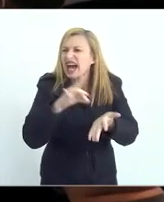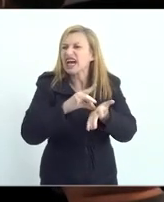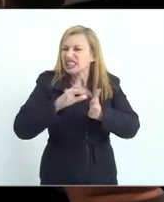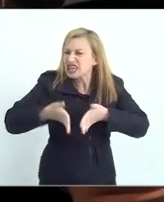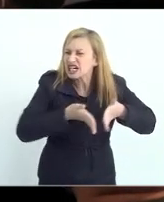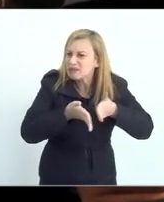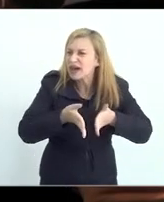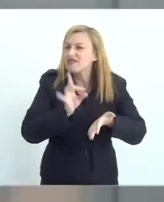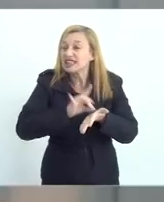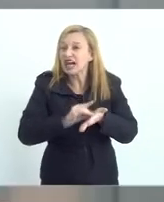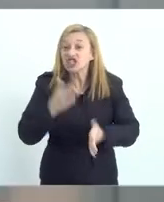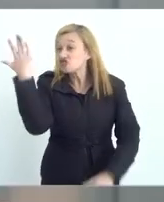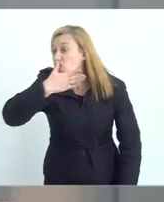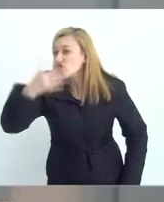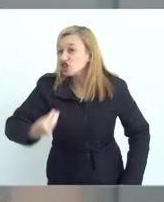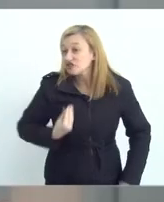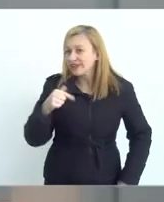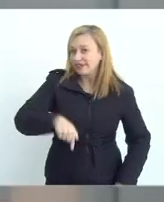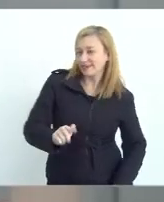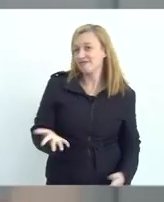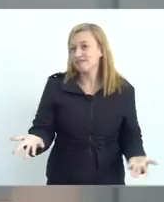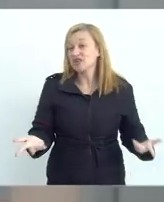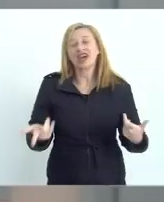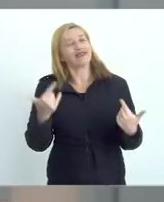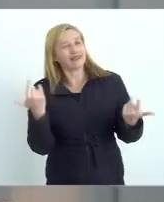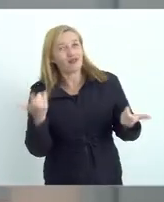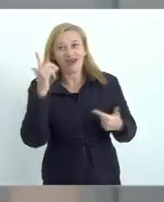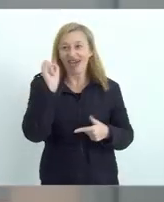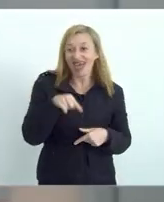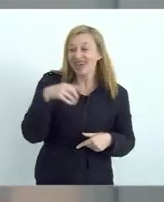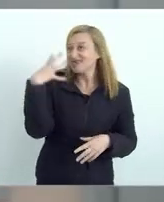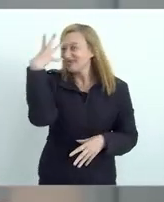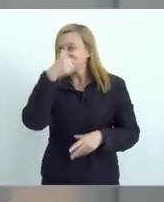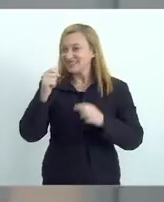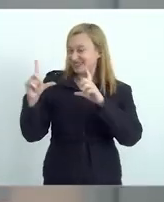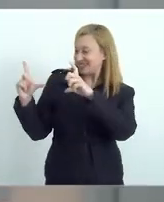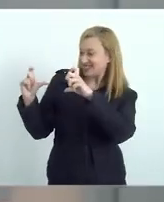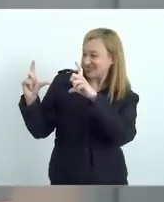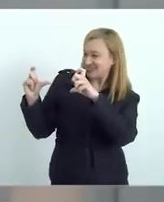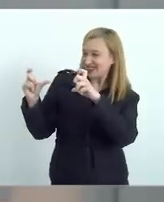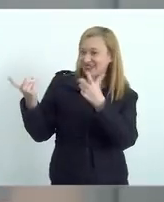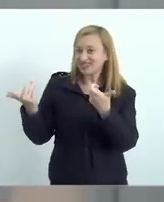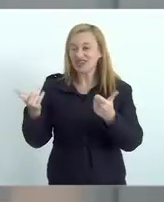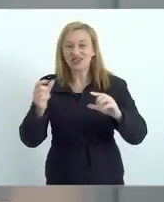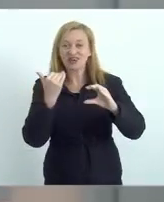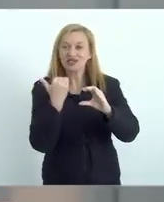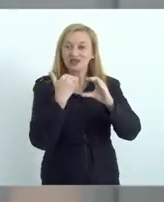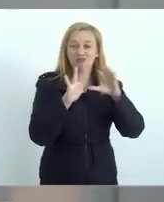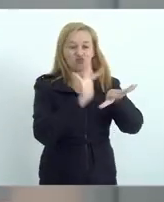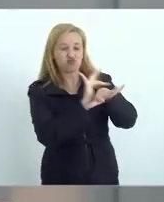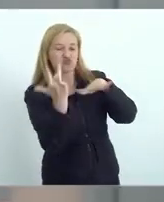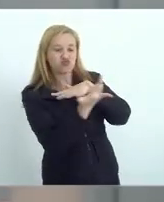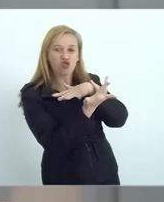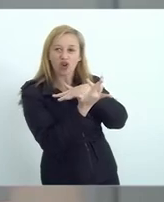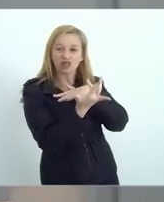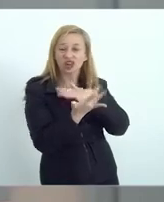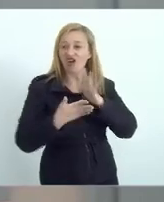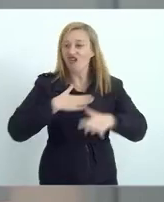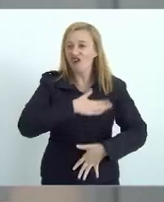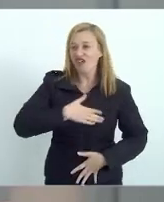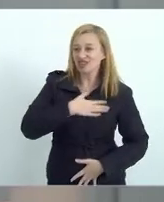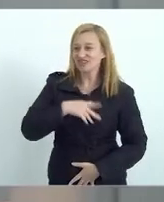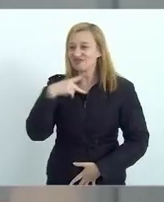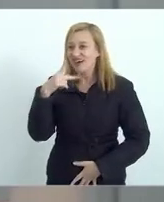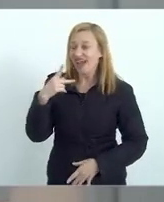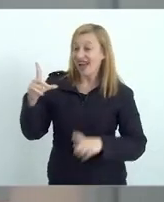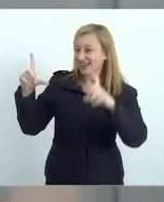proposição não os vejo aqui presente então é muito bonitinho aqueles que tiram fotografia fase publicação na rede social gostam de